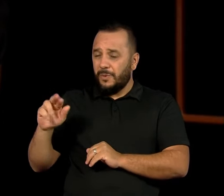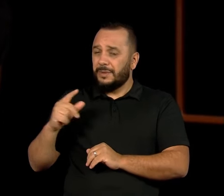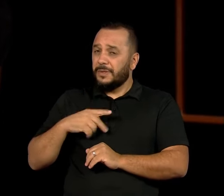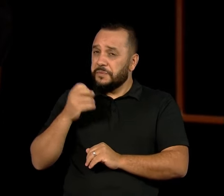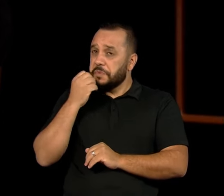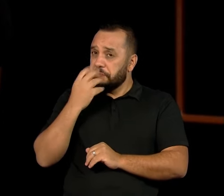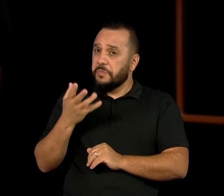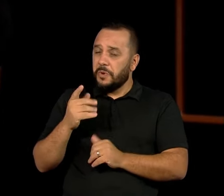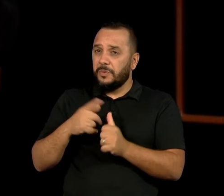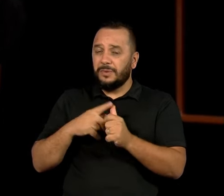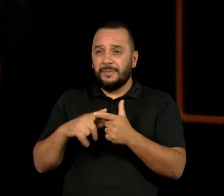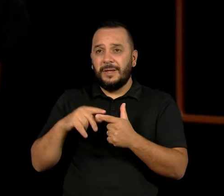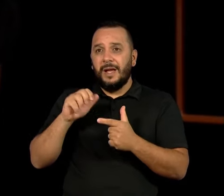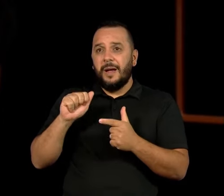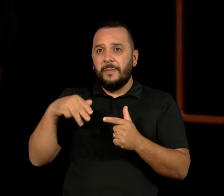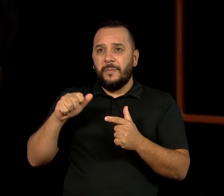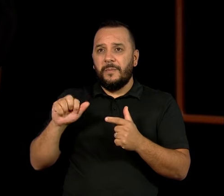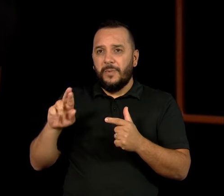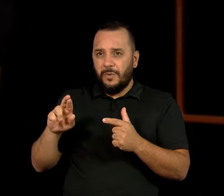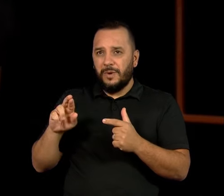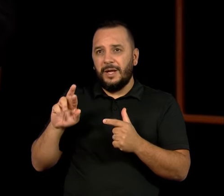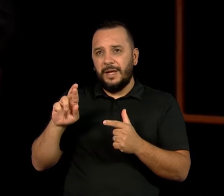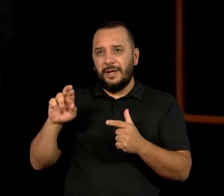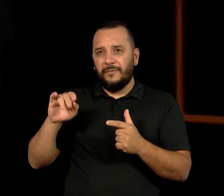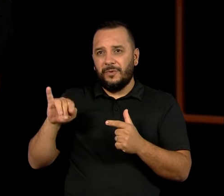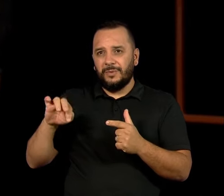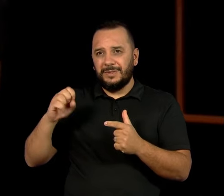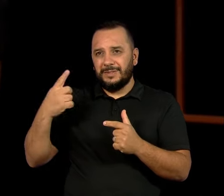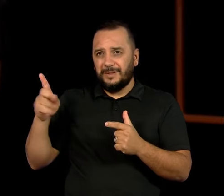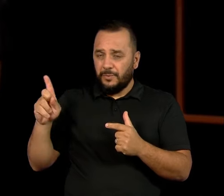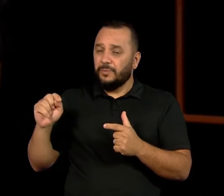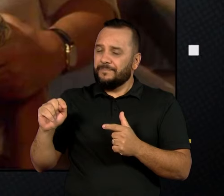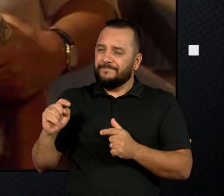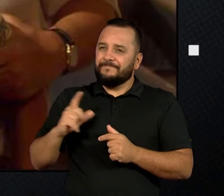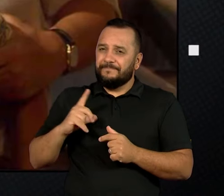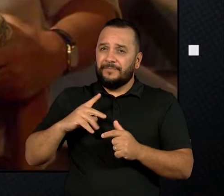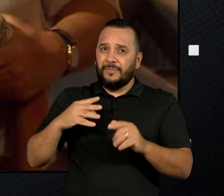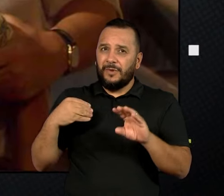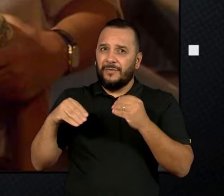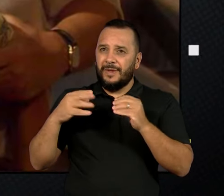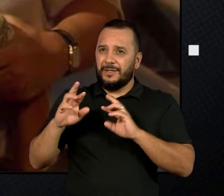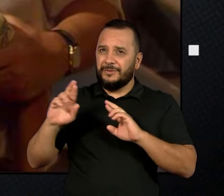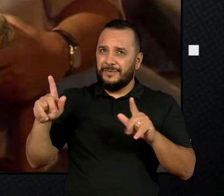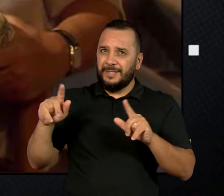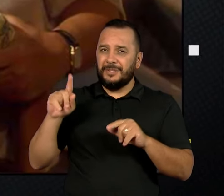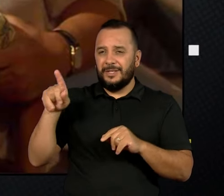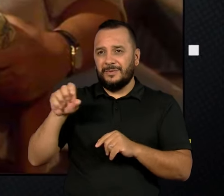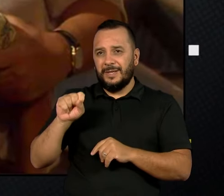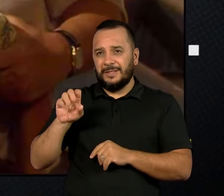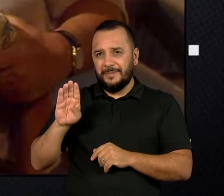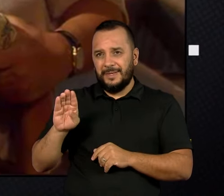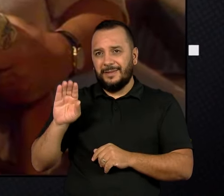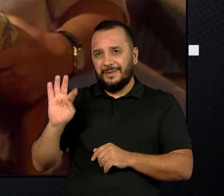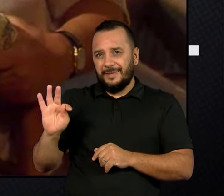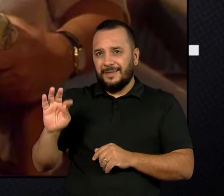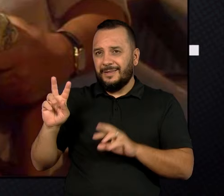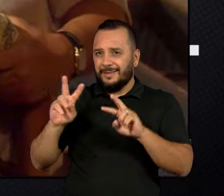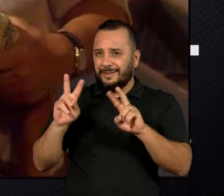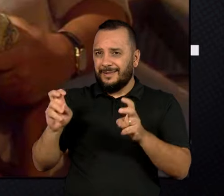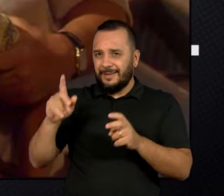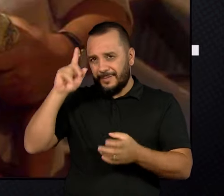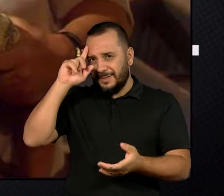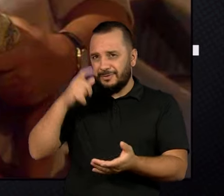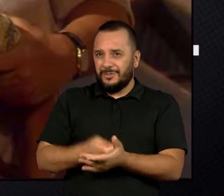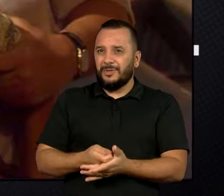reprises, e Amor e Revolução, que era uma novela muito diferente do que se via no SBT, que era uma novela sobre a ditadura